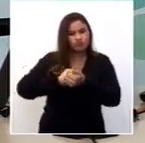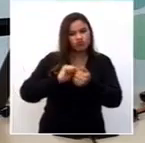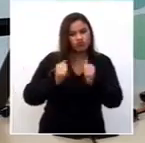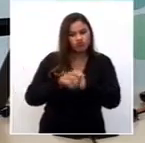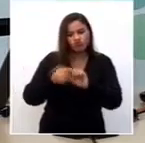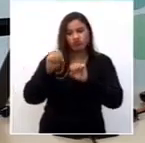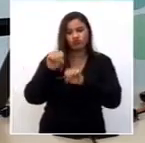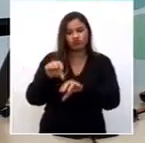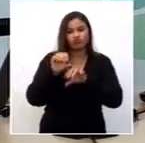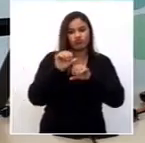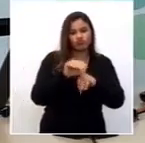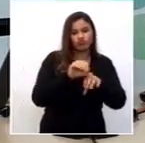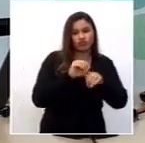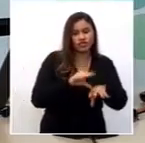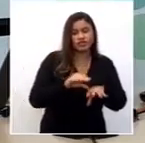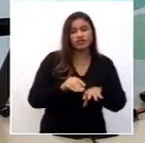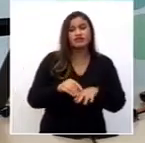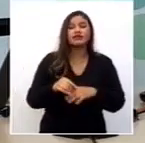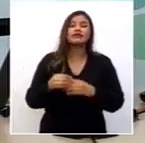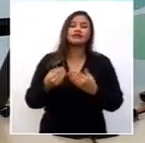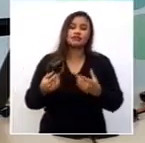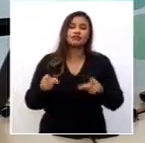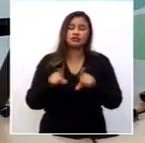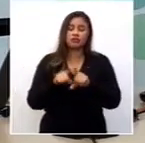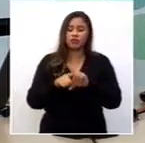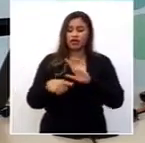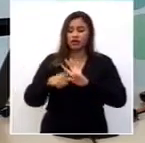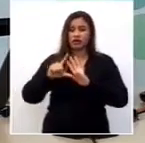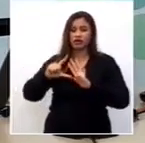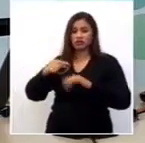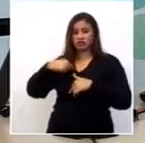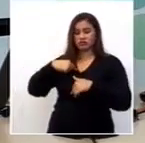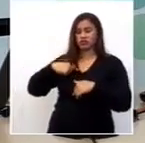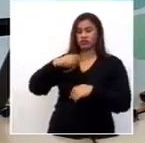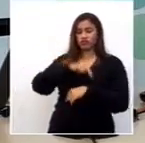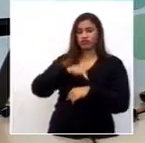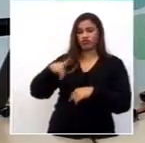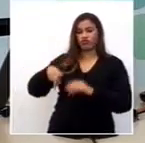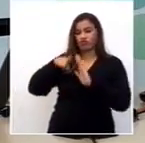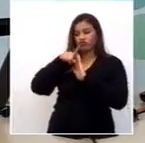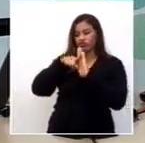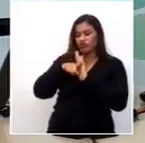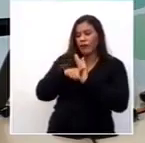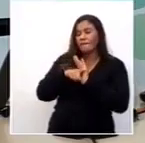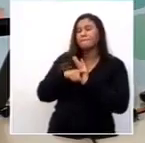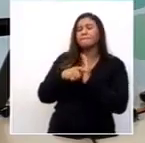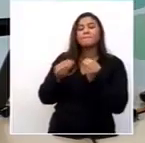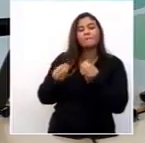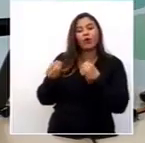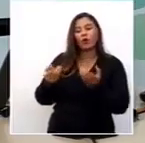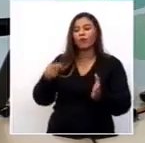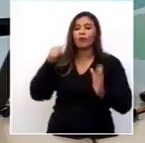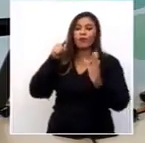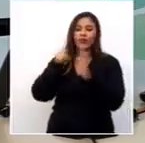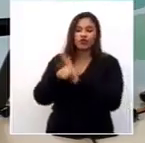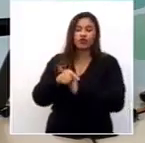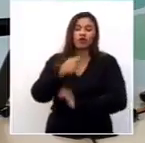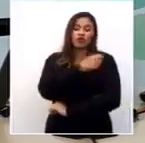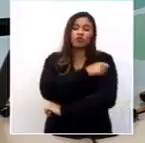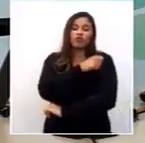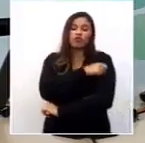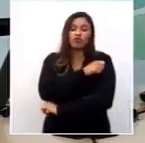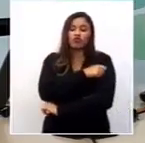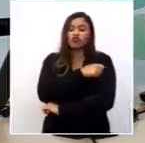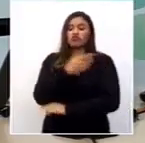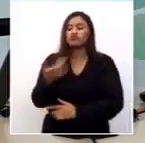do estudante, é importante que ele tenha uma postura investigativa, realizar perguntas de como o estudante chegou até